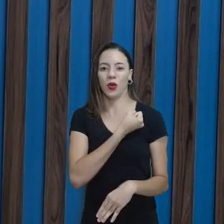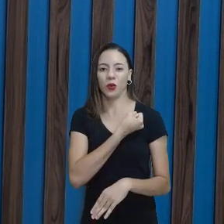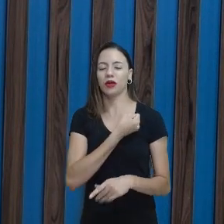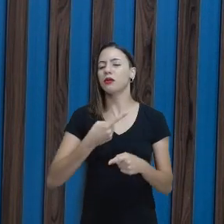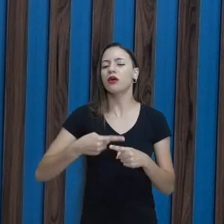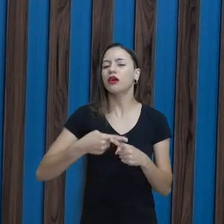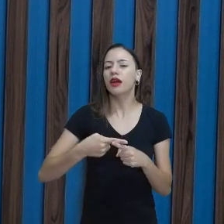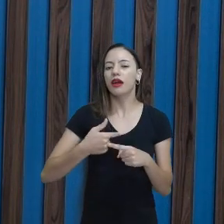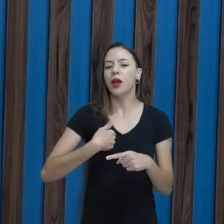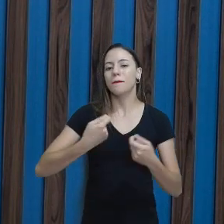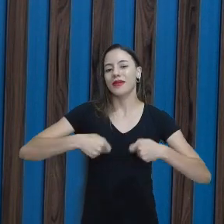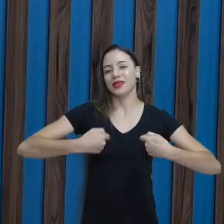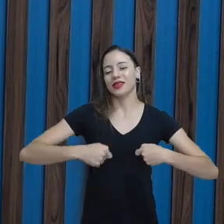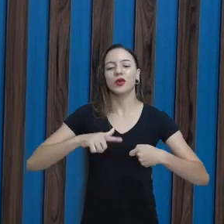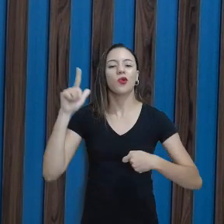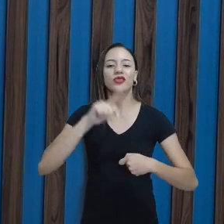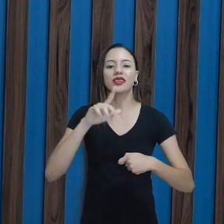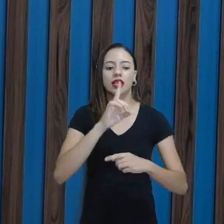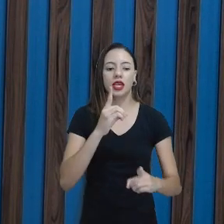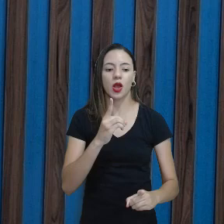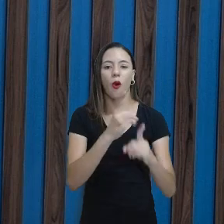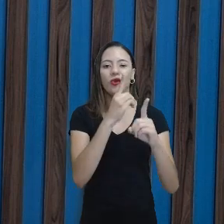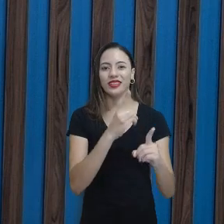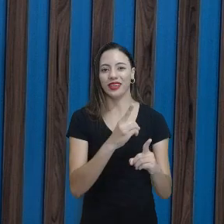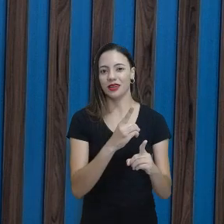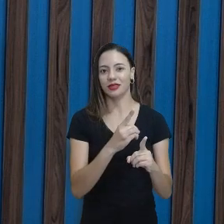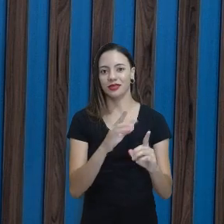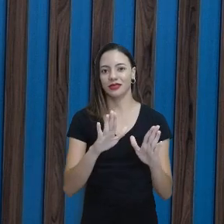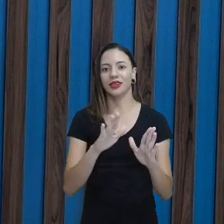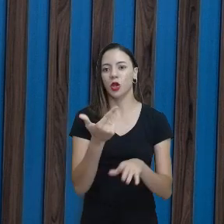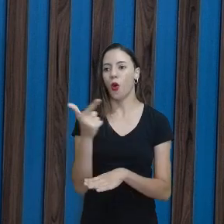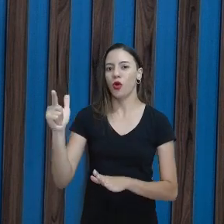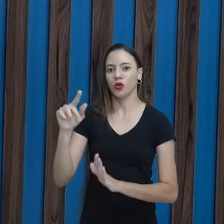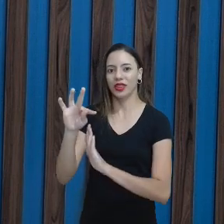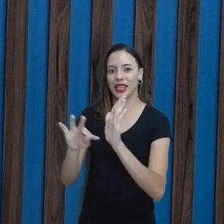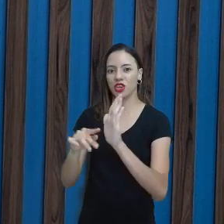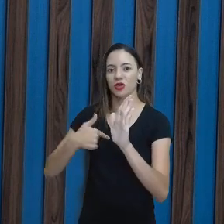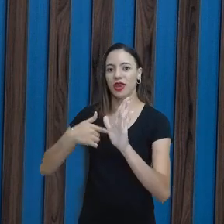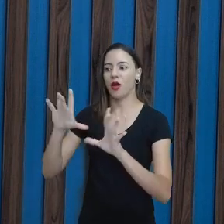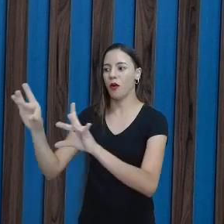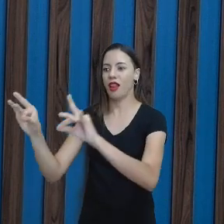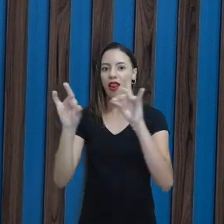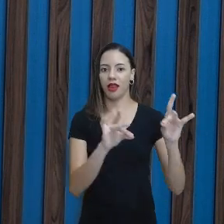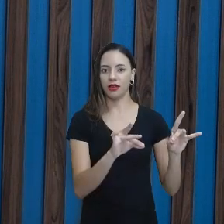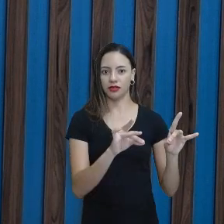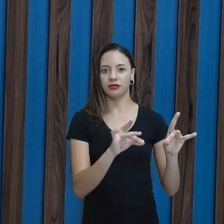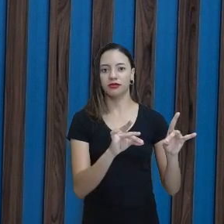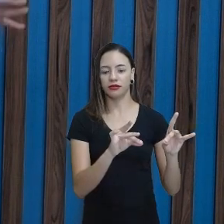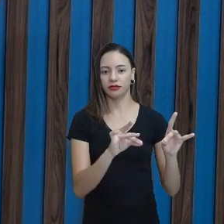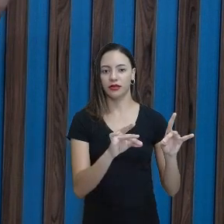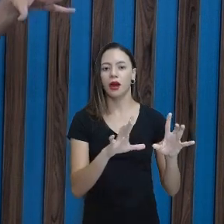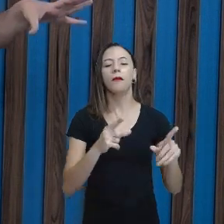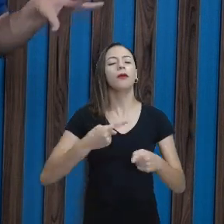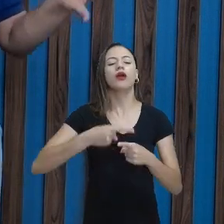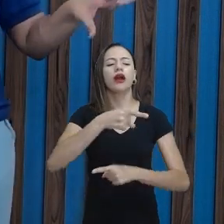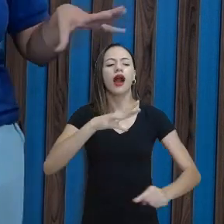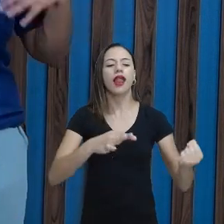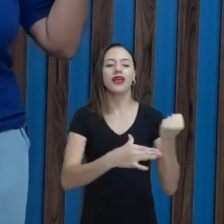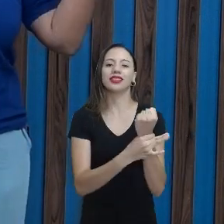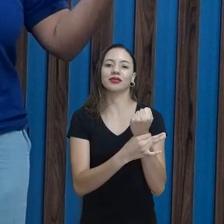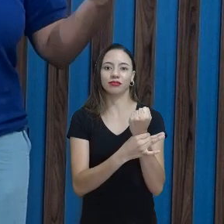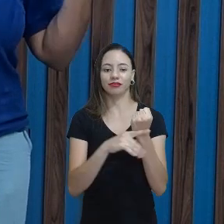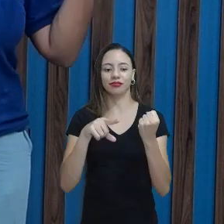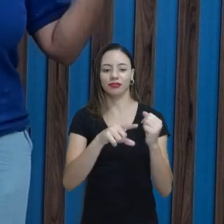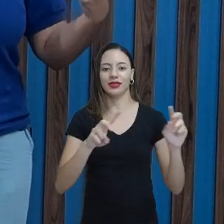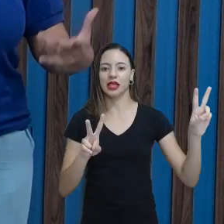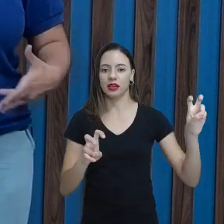a citação no texto-fonte, porque isso garante a veracidade da sua citação, tá? Agora veja, se